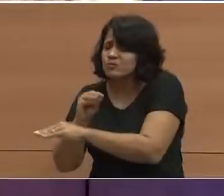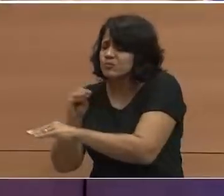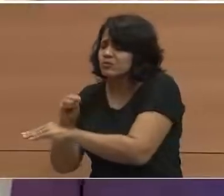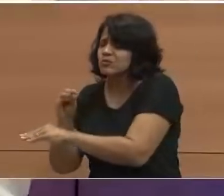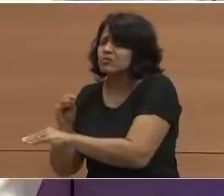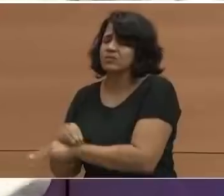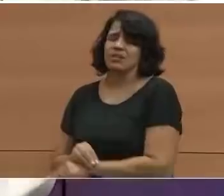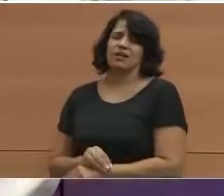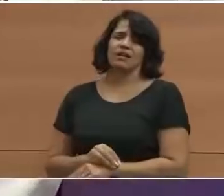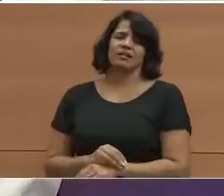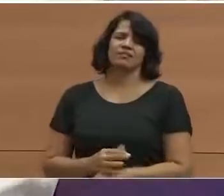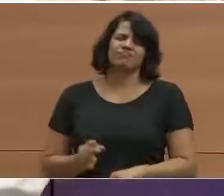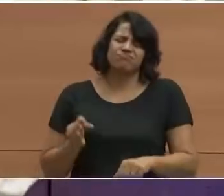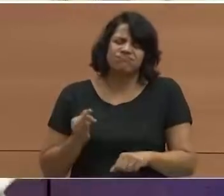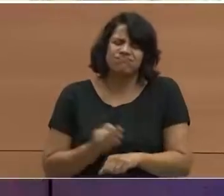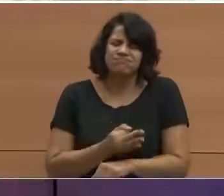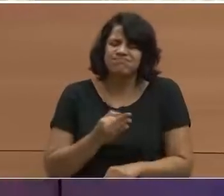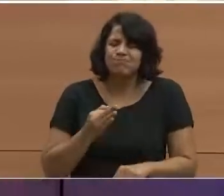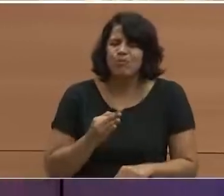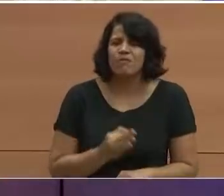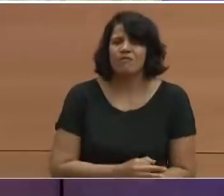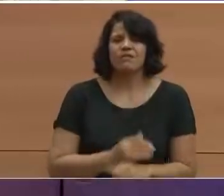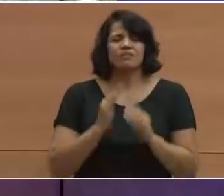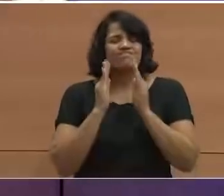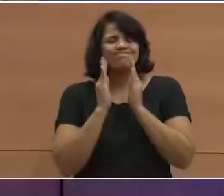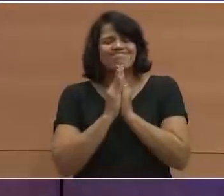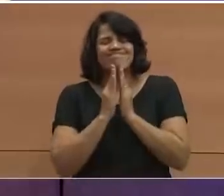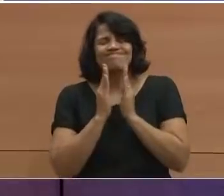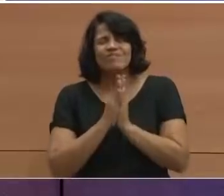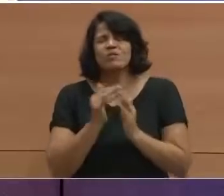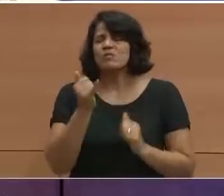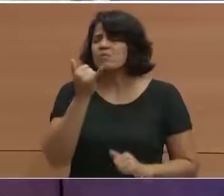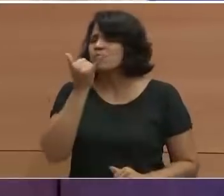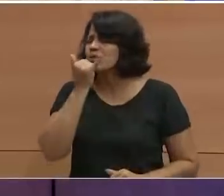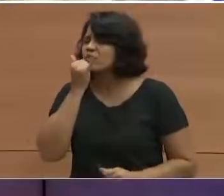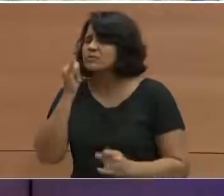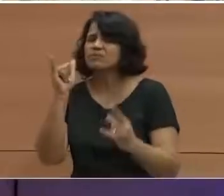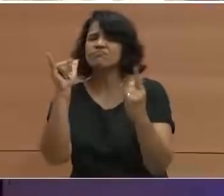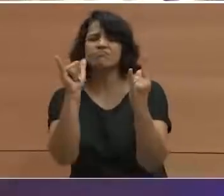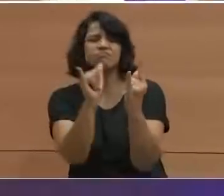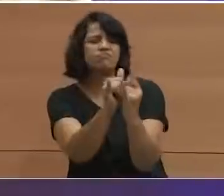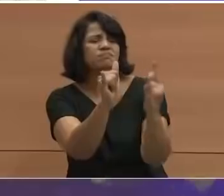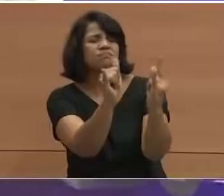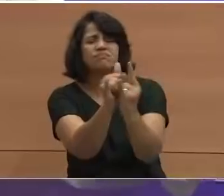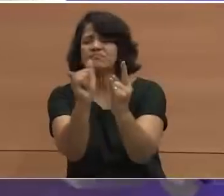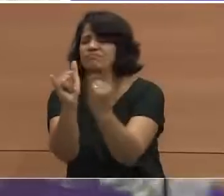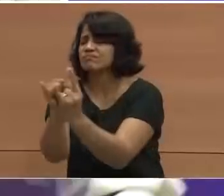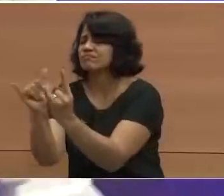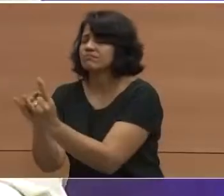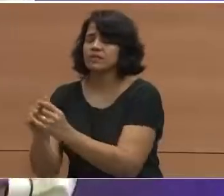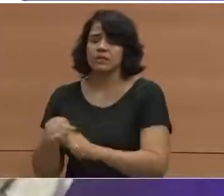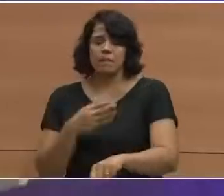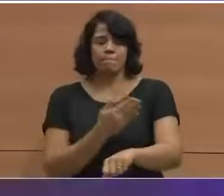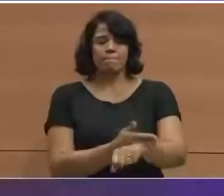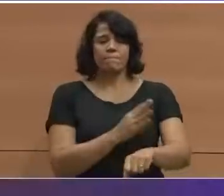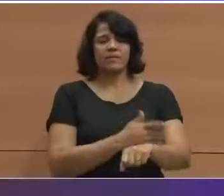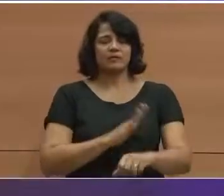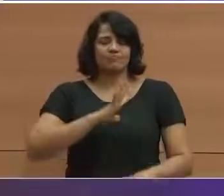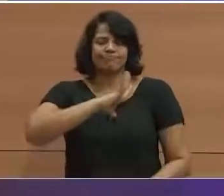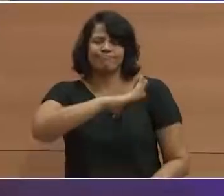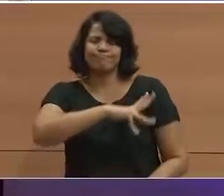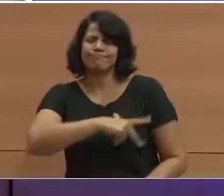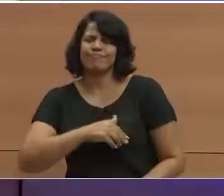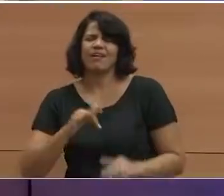isso? Perdoando mutuamente, irmão, praticando o amor fraternal. E estamos,